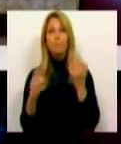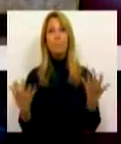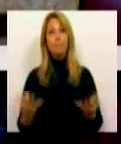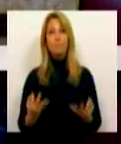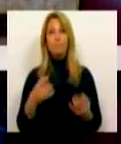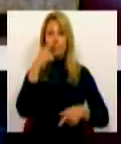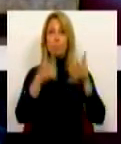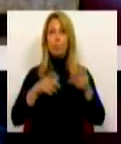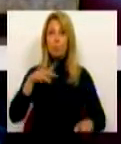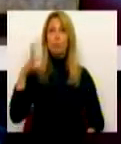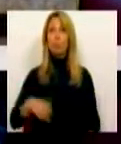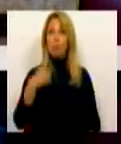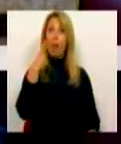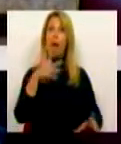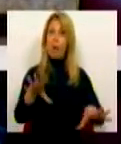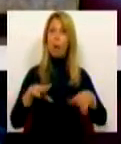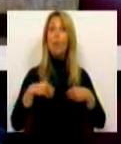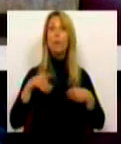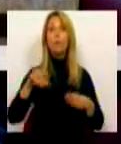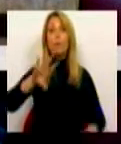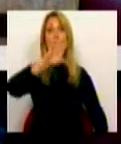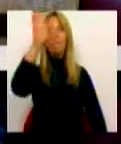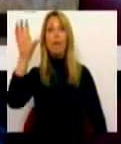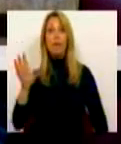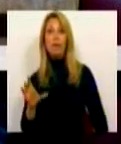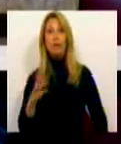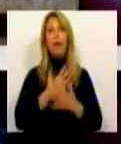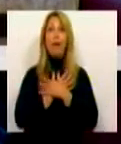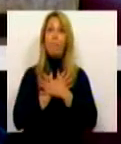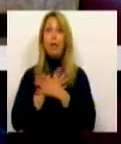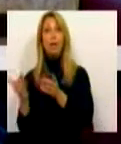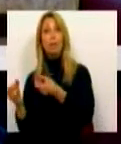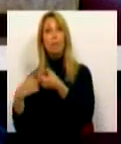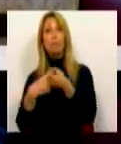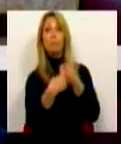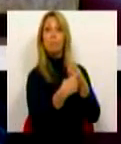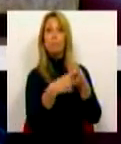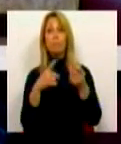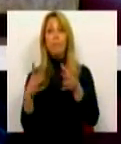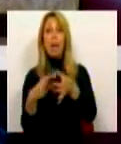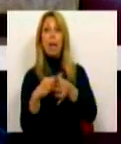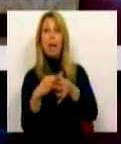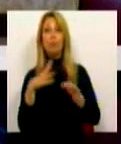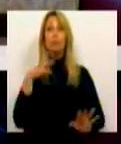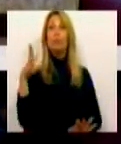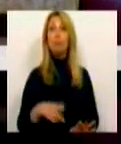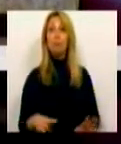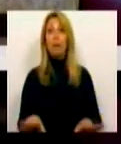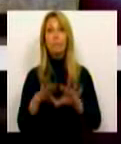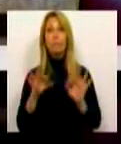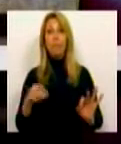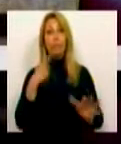pelos portugueses e pelos países amigos e aliados de Portugal, como temos testemunhado ao longo destes